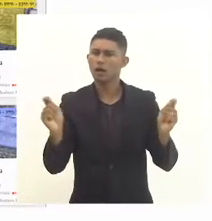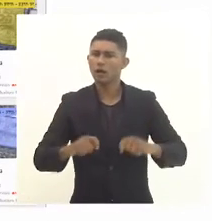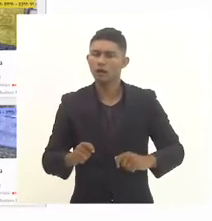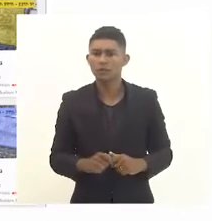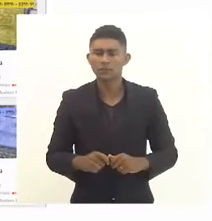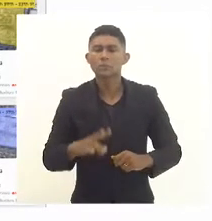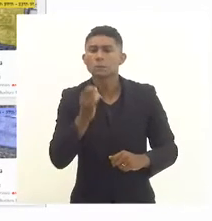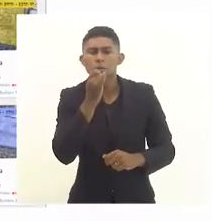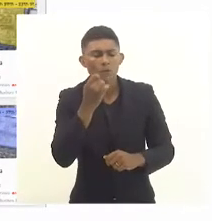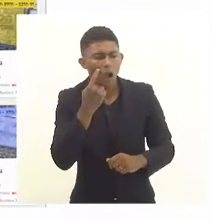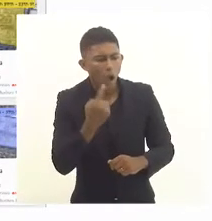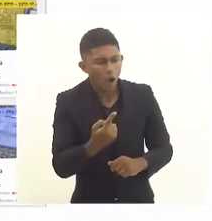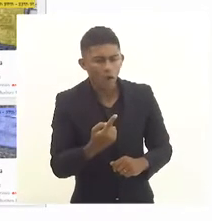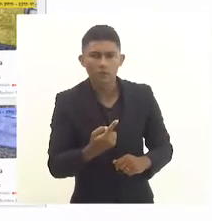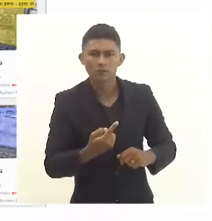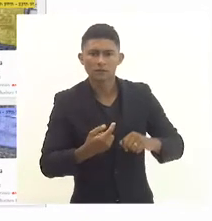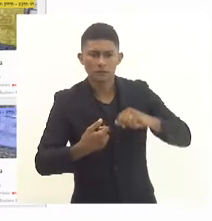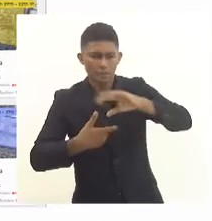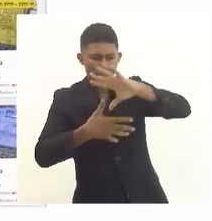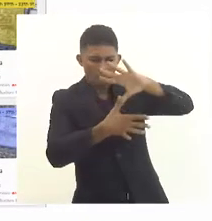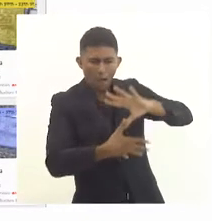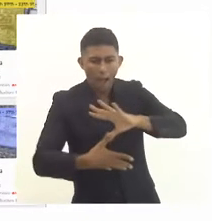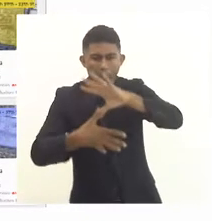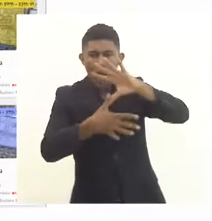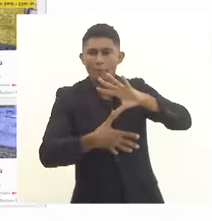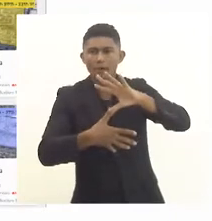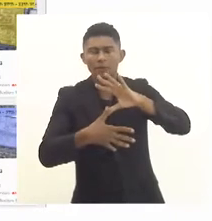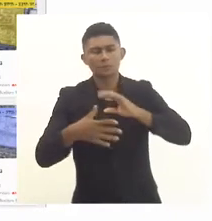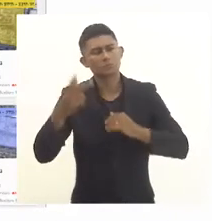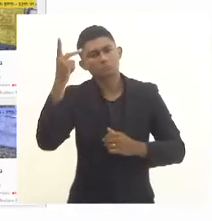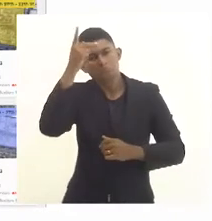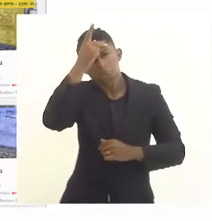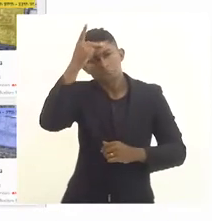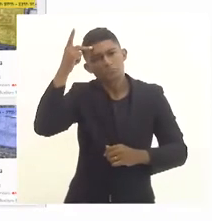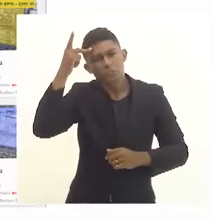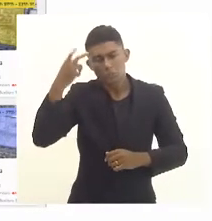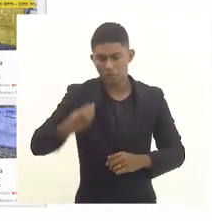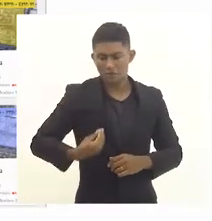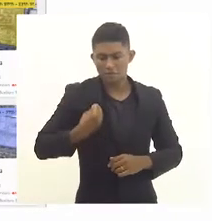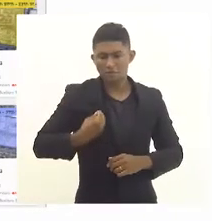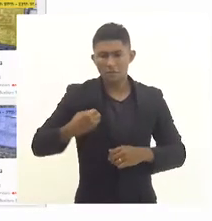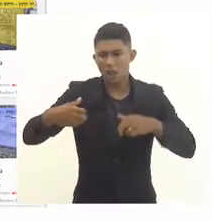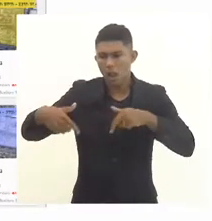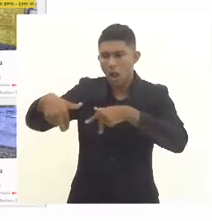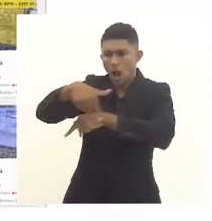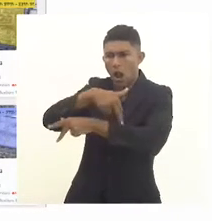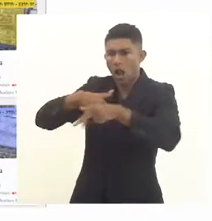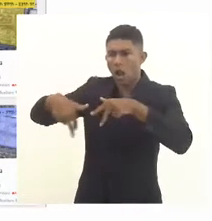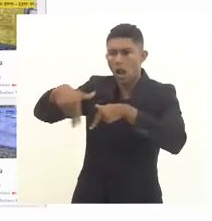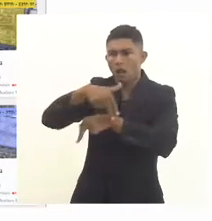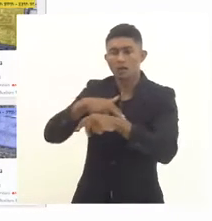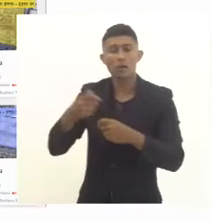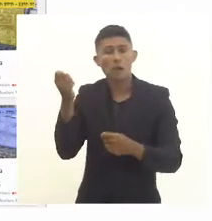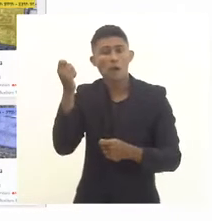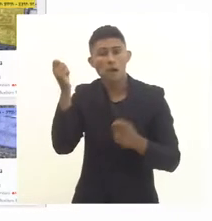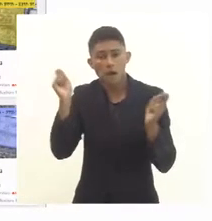Você consegue fazer mapeamento das ondas de calor, qual parte está com mais população, você consegue fazer controle de tráfego para poder ver